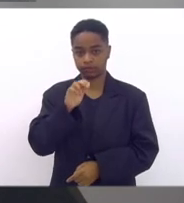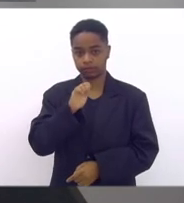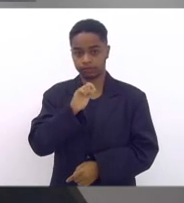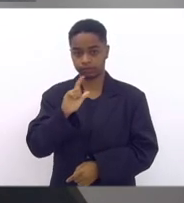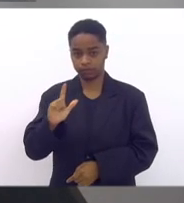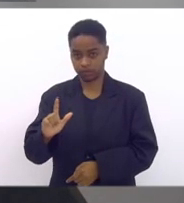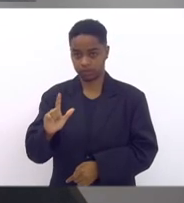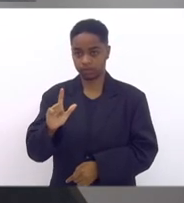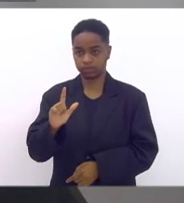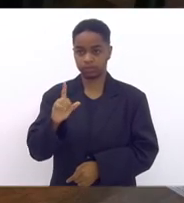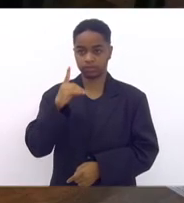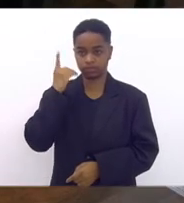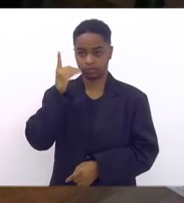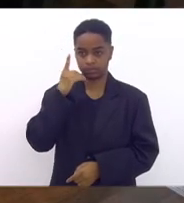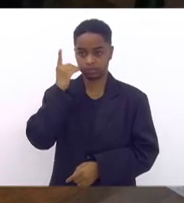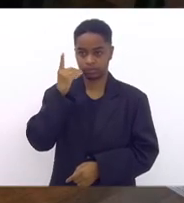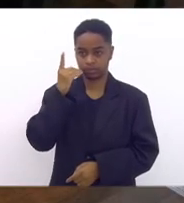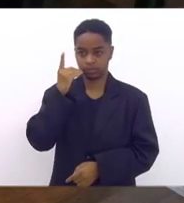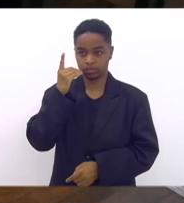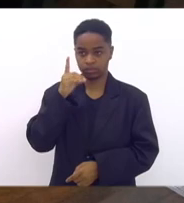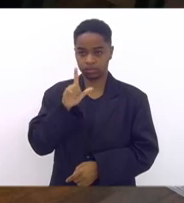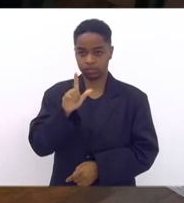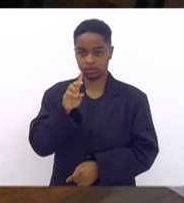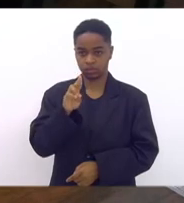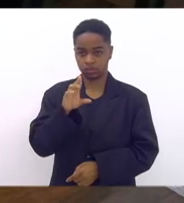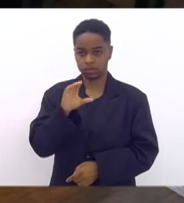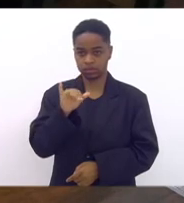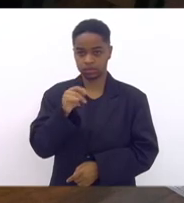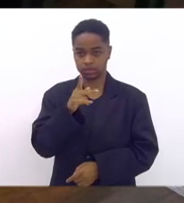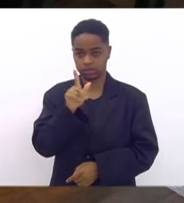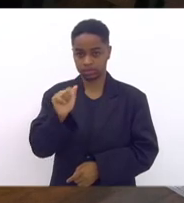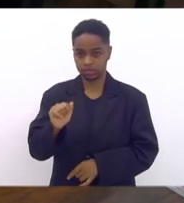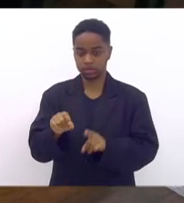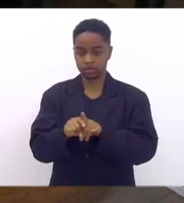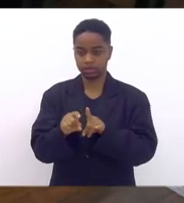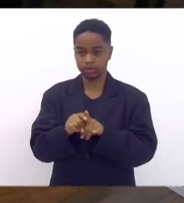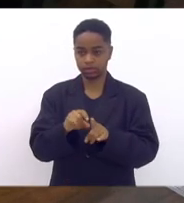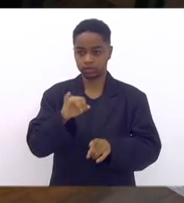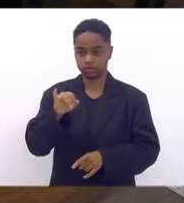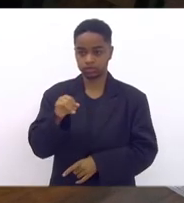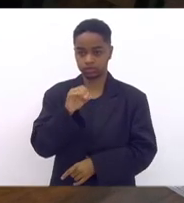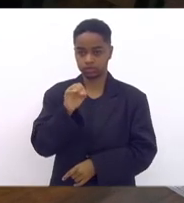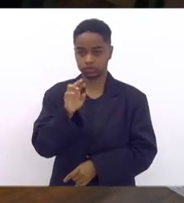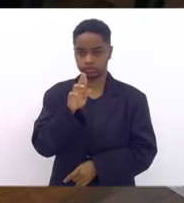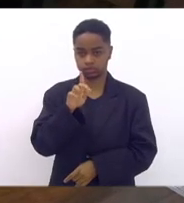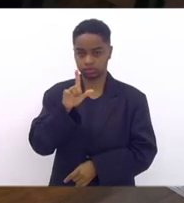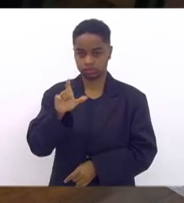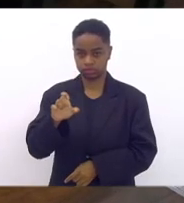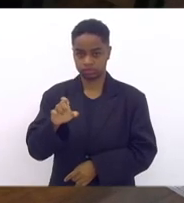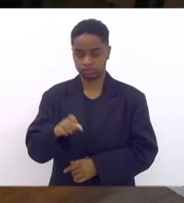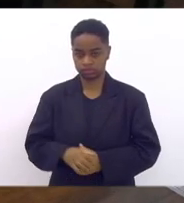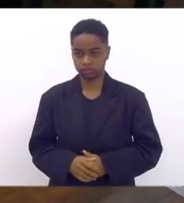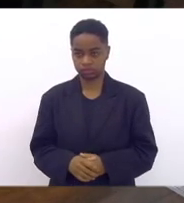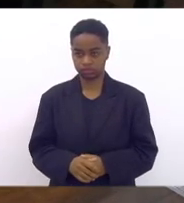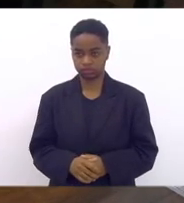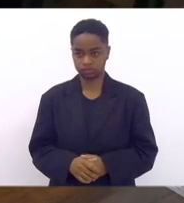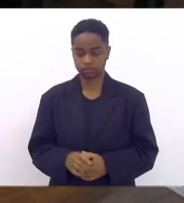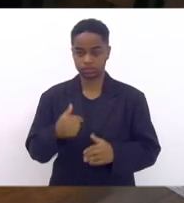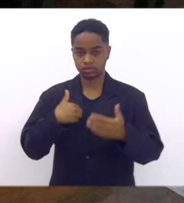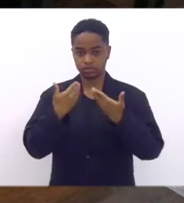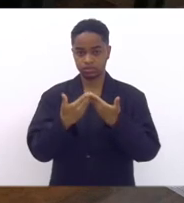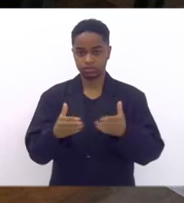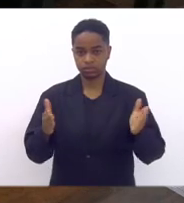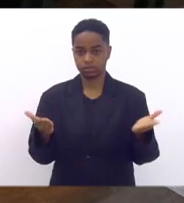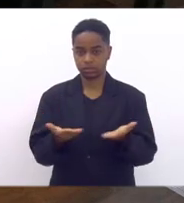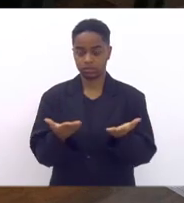Ceasa deputada Lucinha e deputado Jorge Felipe Neto dou por aberto os